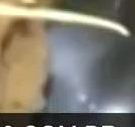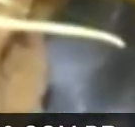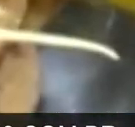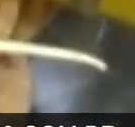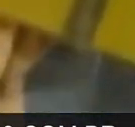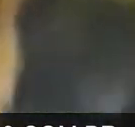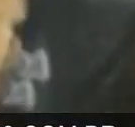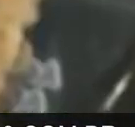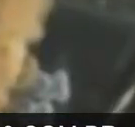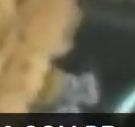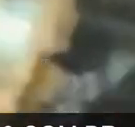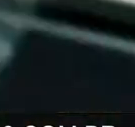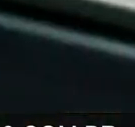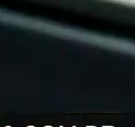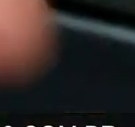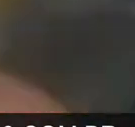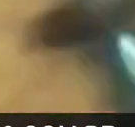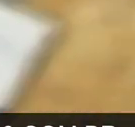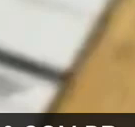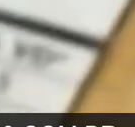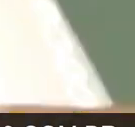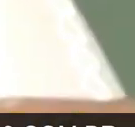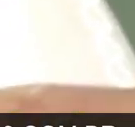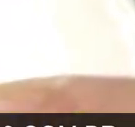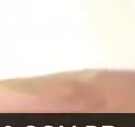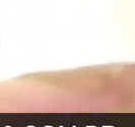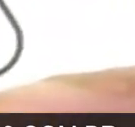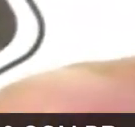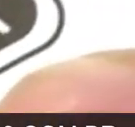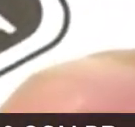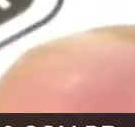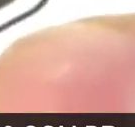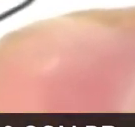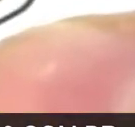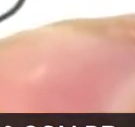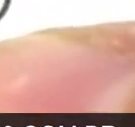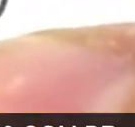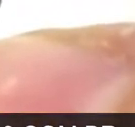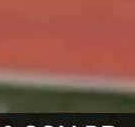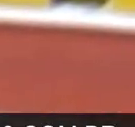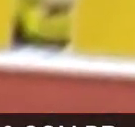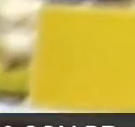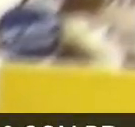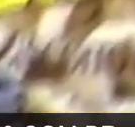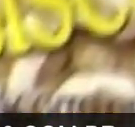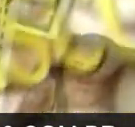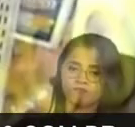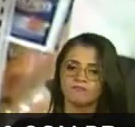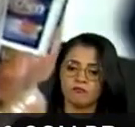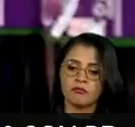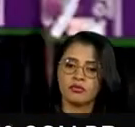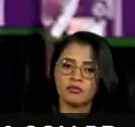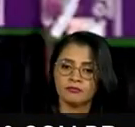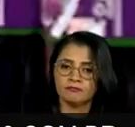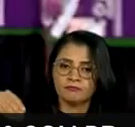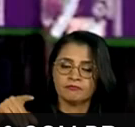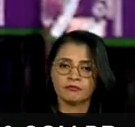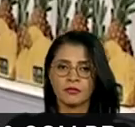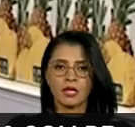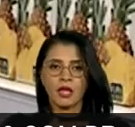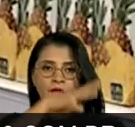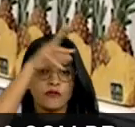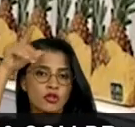alimentos trazem para a nossa saúde. Aliás, tem a reportagem completa? Vamos ver, joga na tela. Salgadinhos,